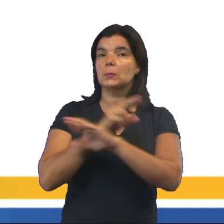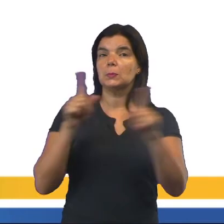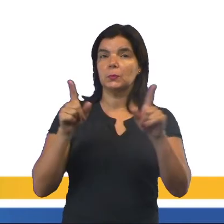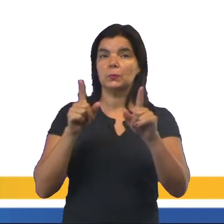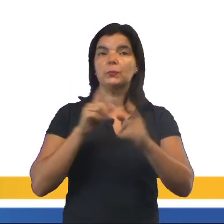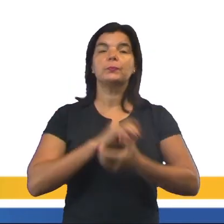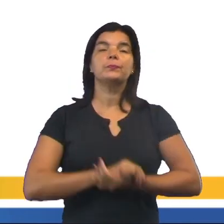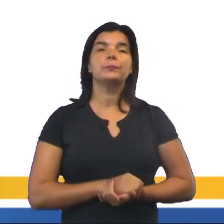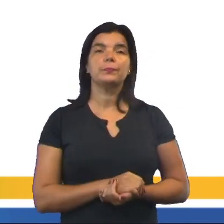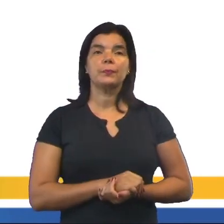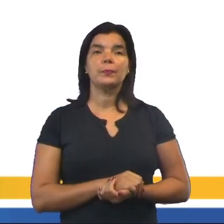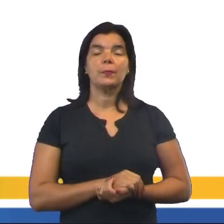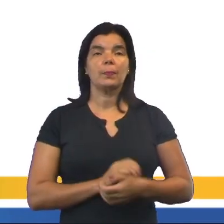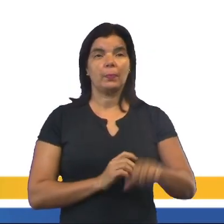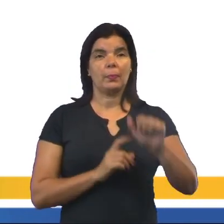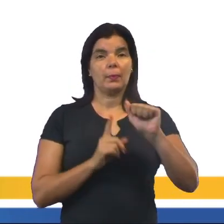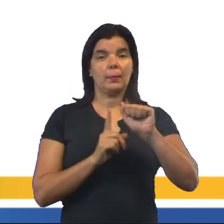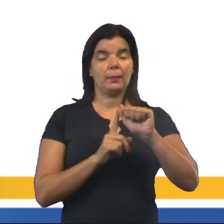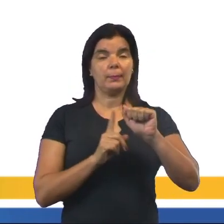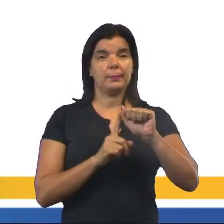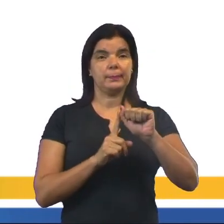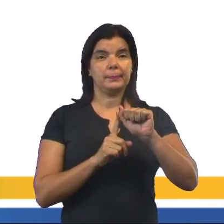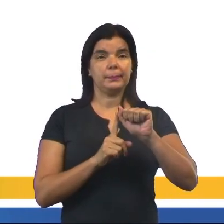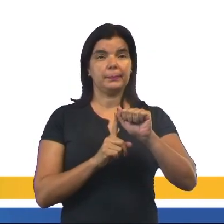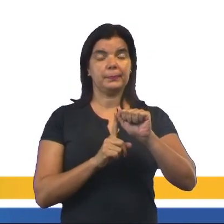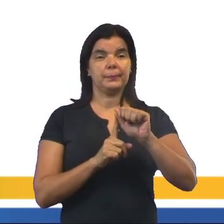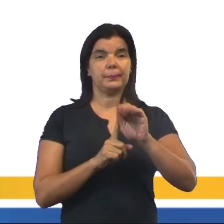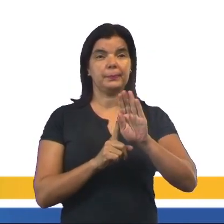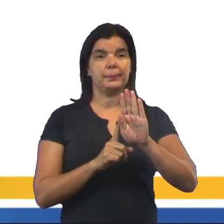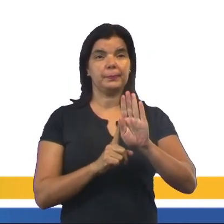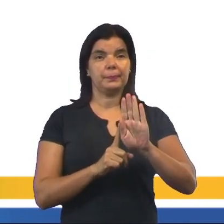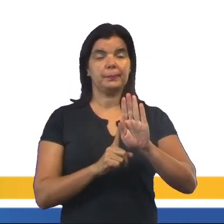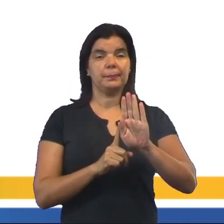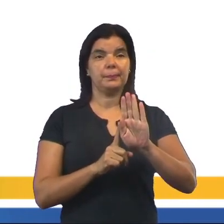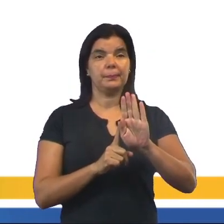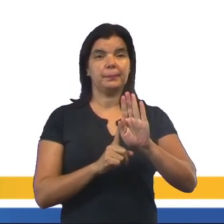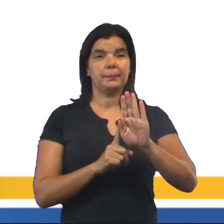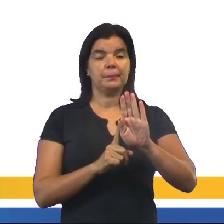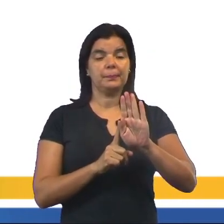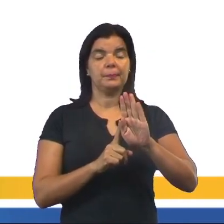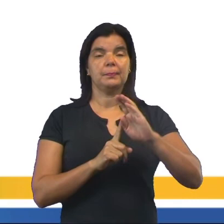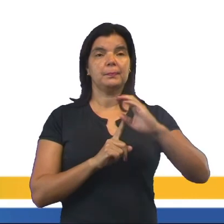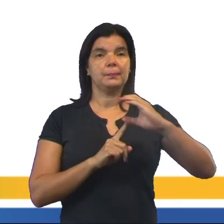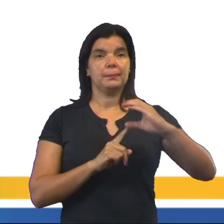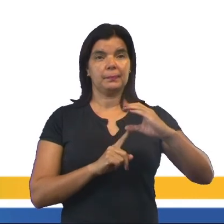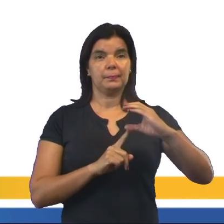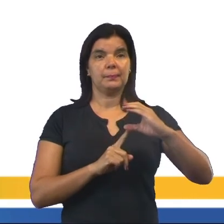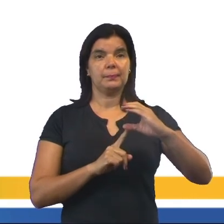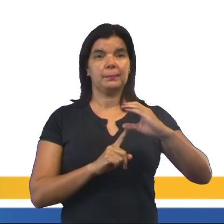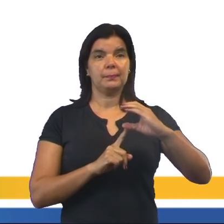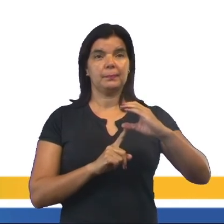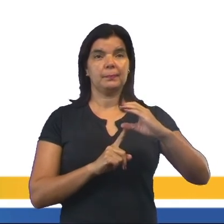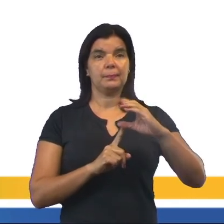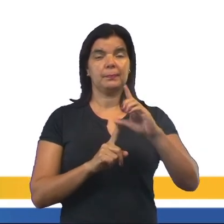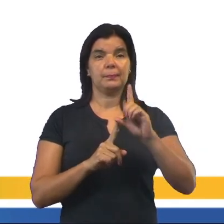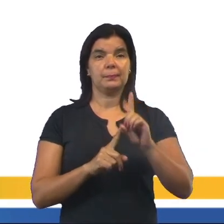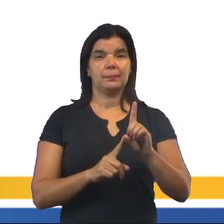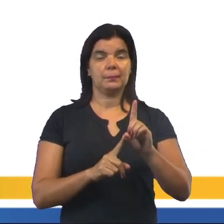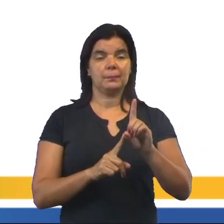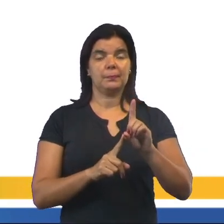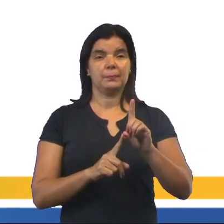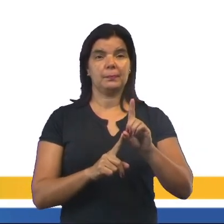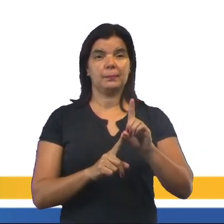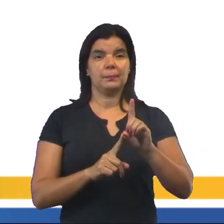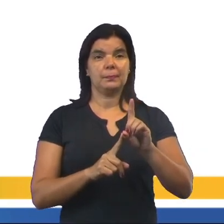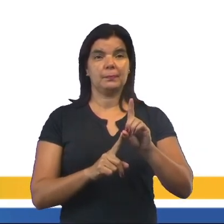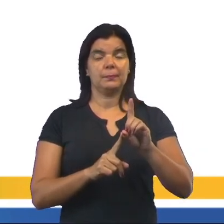diferente. E as opções são: last year, next year, every hour